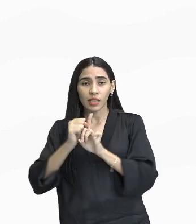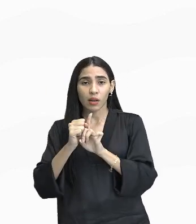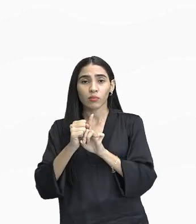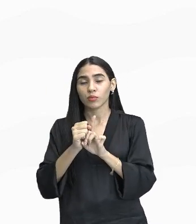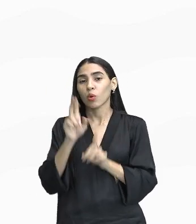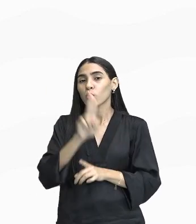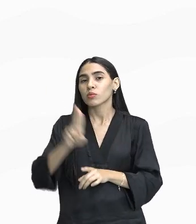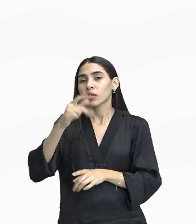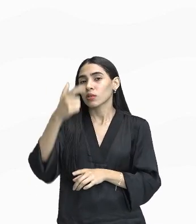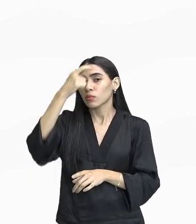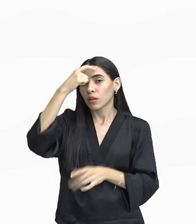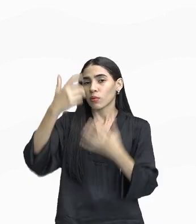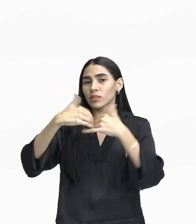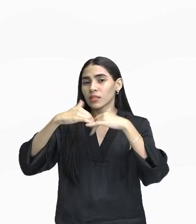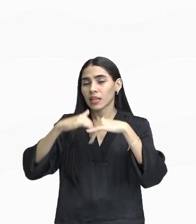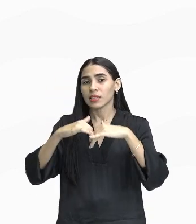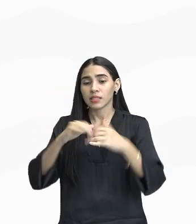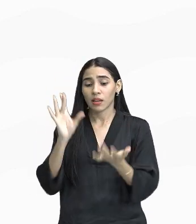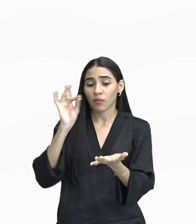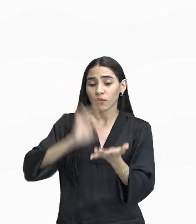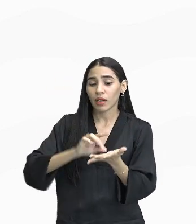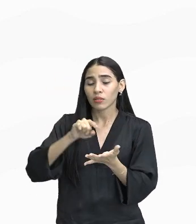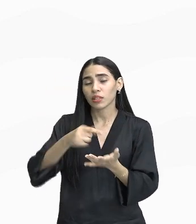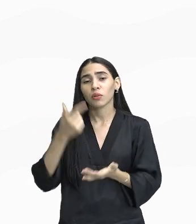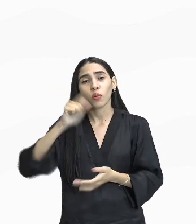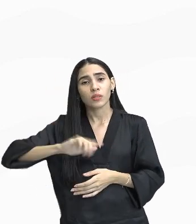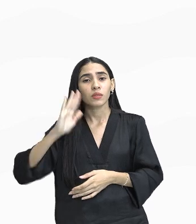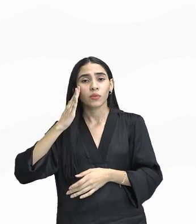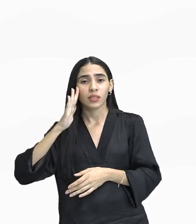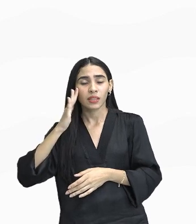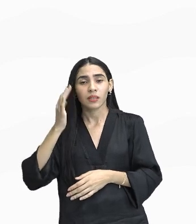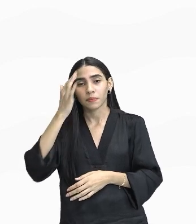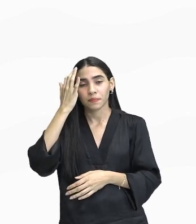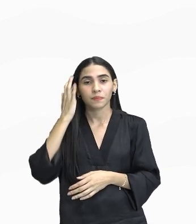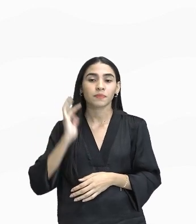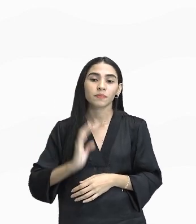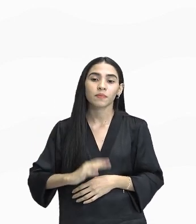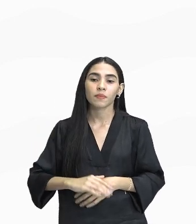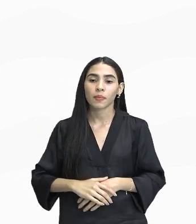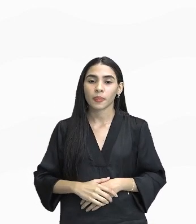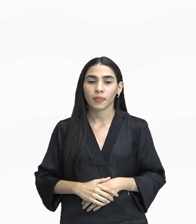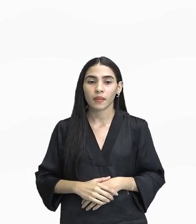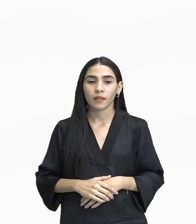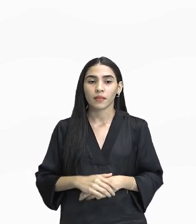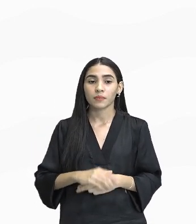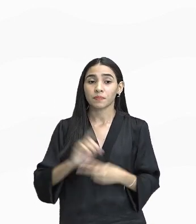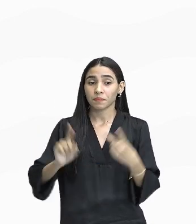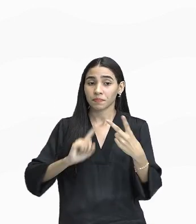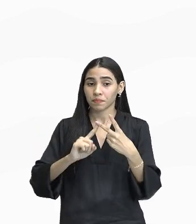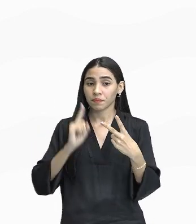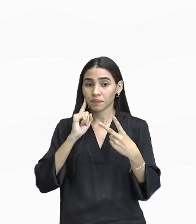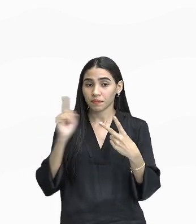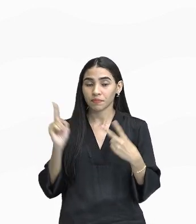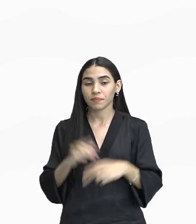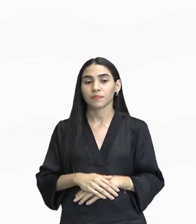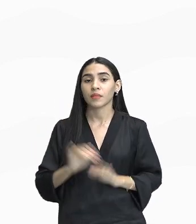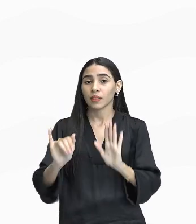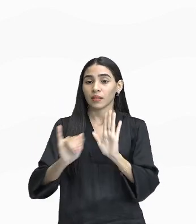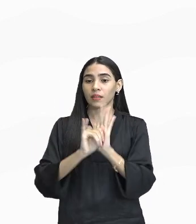comum, tornando uma realidade compreensível para o grupo. Vamos agora à função número 2, que é a